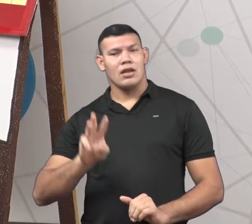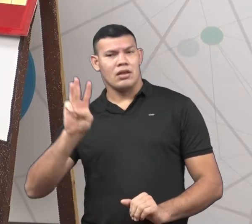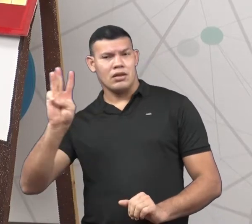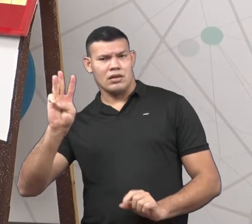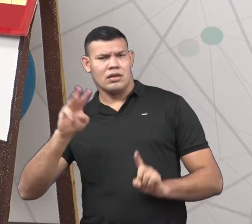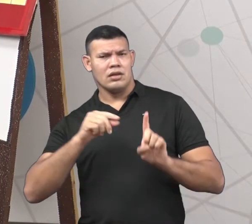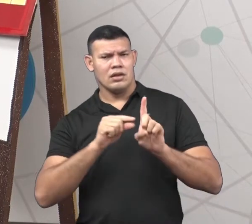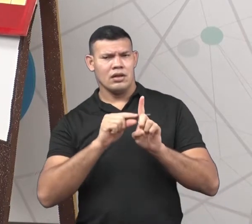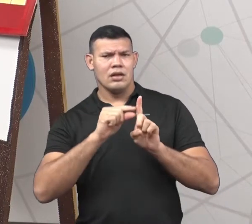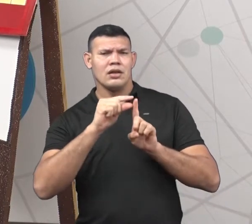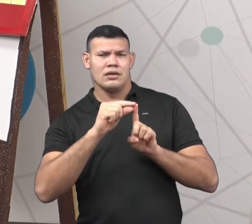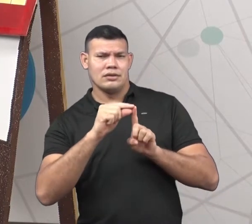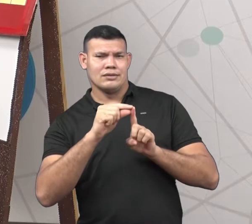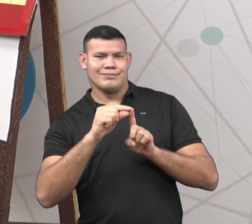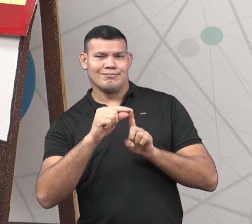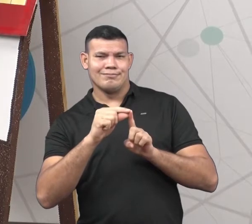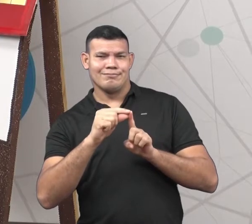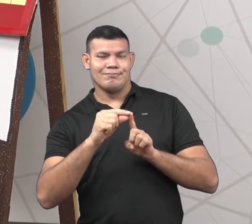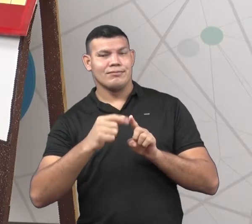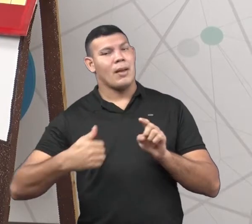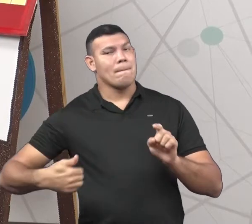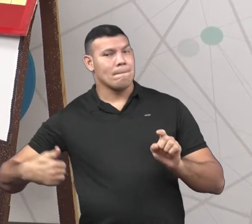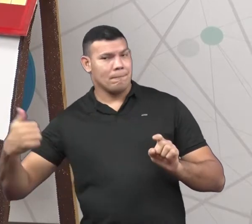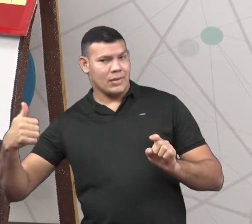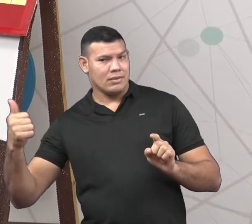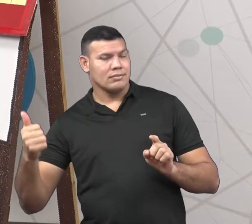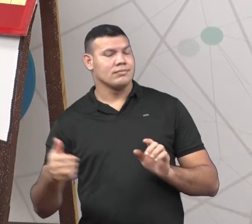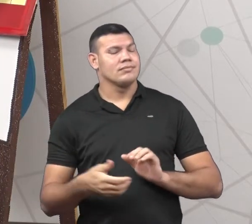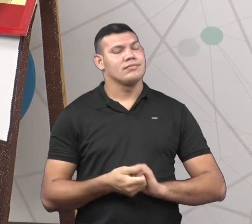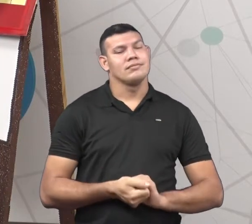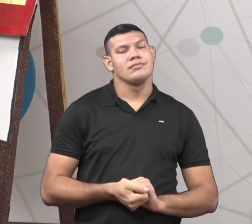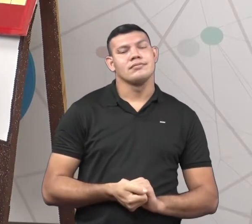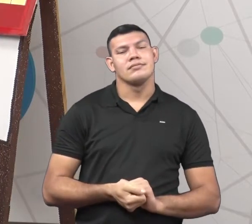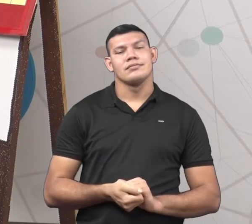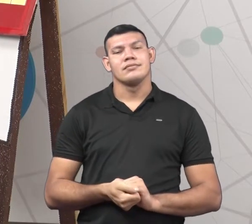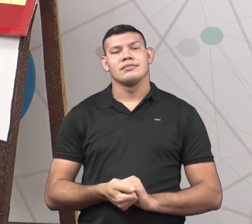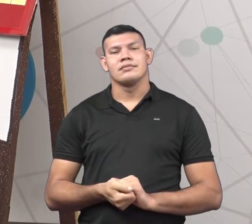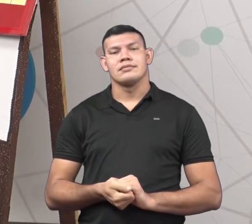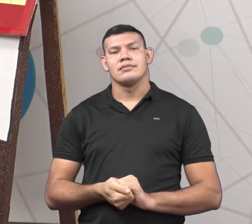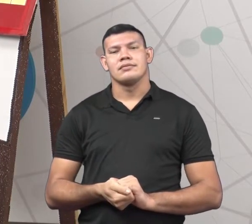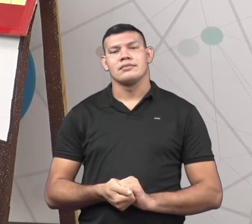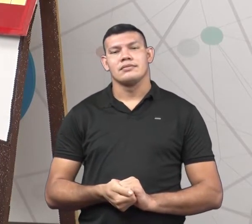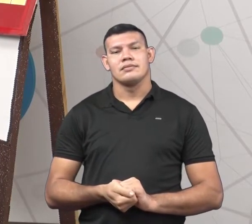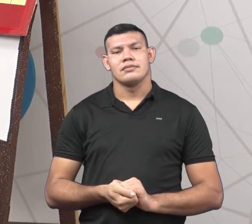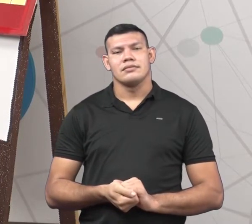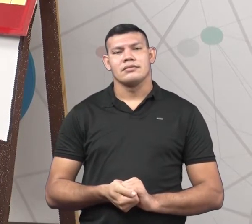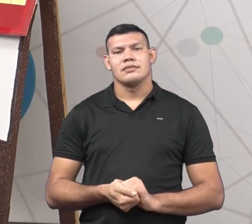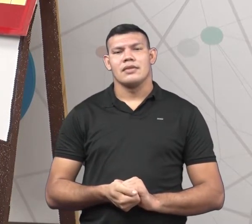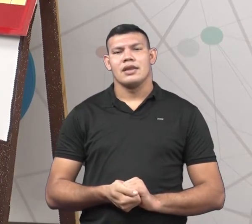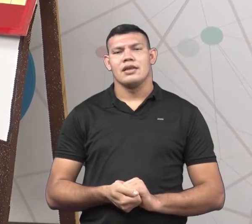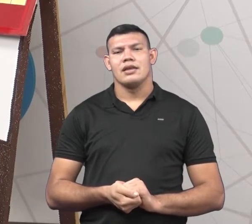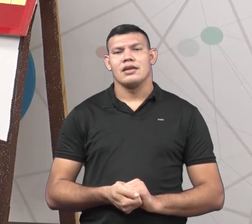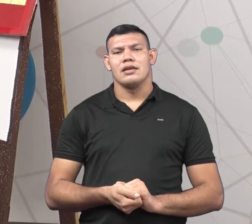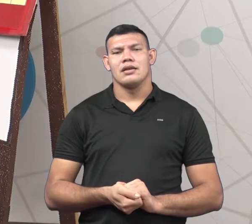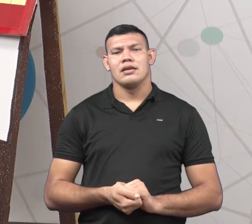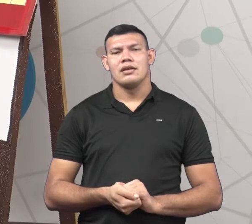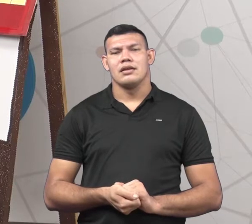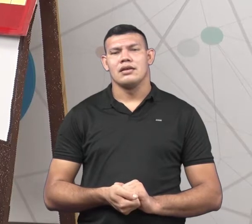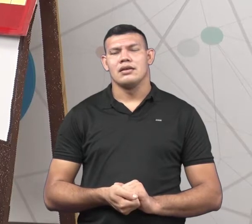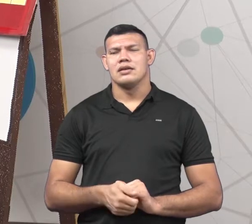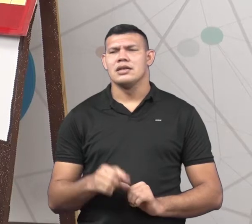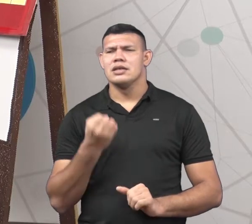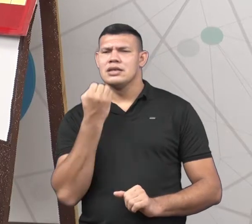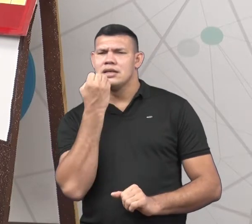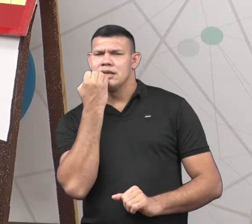quê? Porque ele está na primeira ordem das unidades, né? Agora, se eu colocar mais um outro